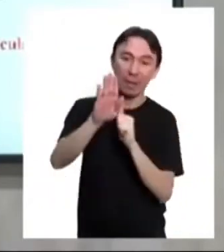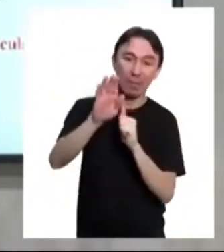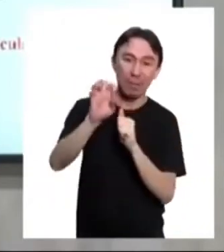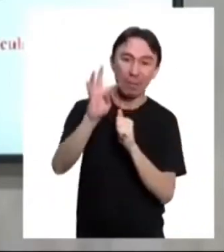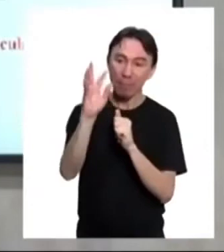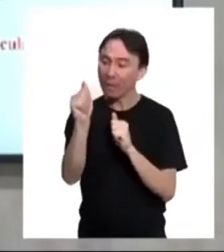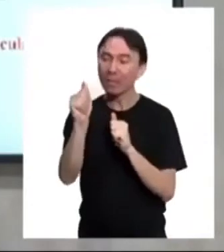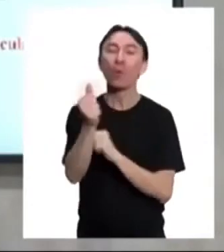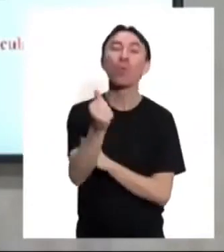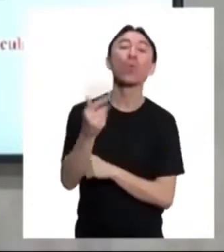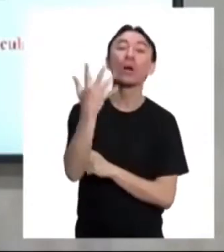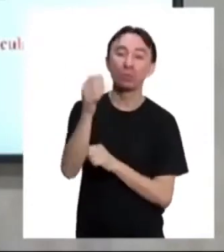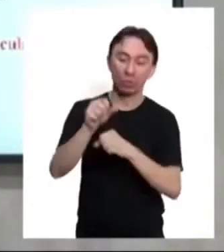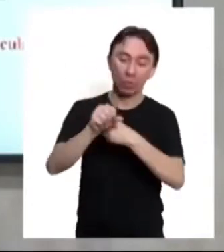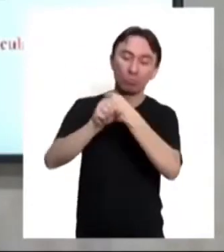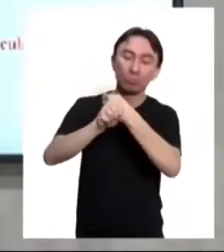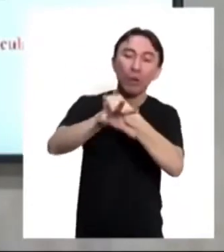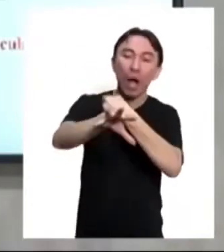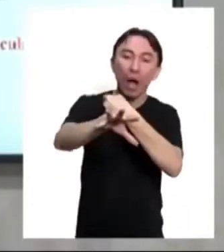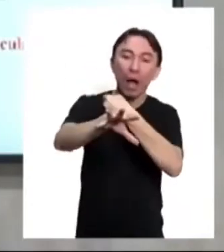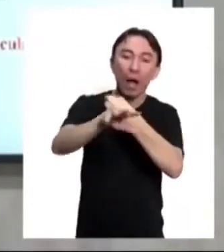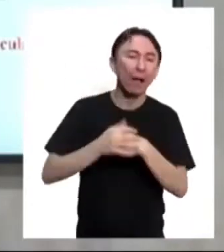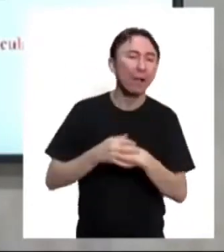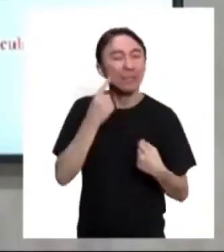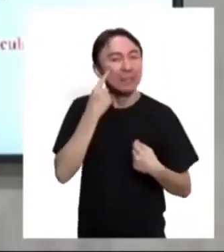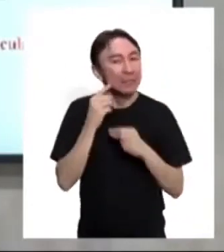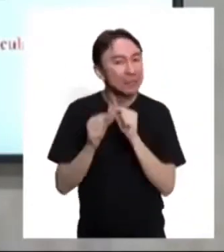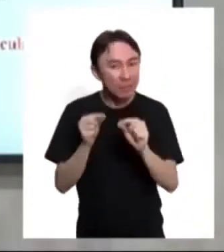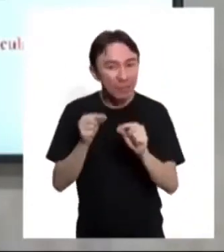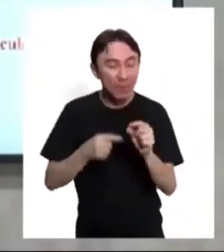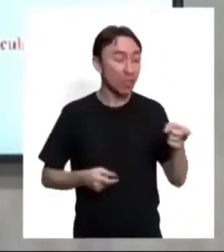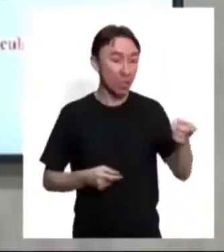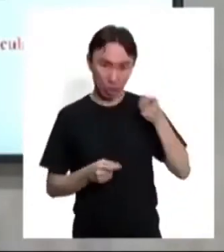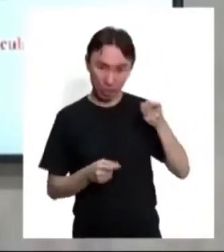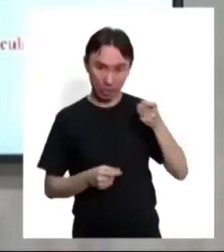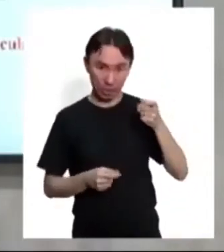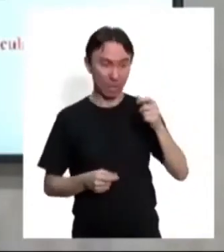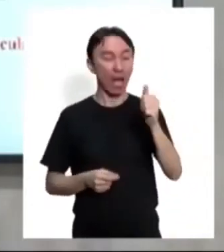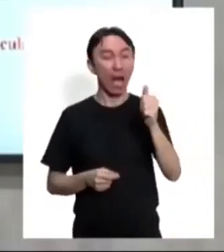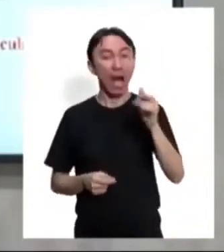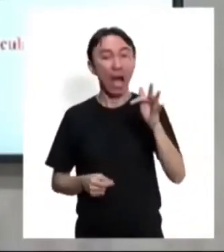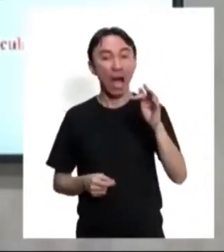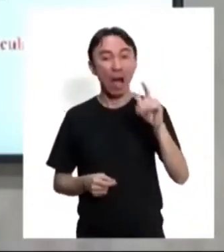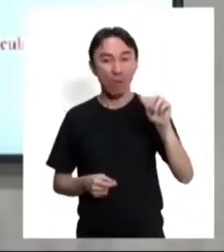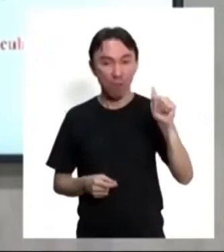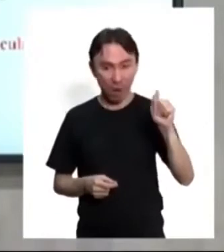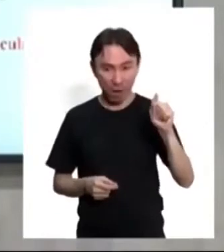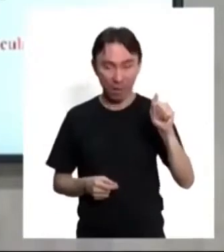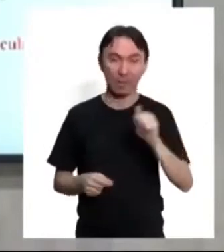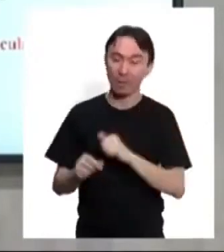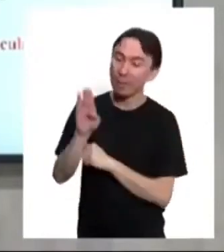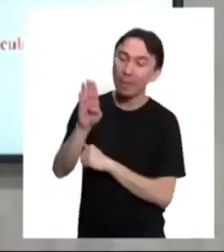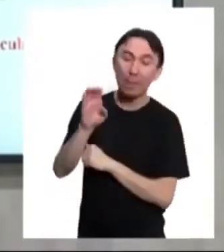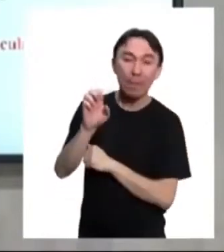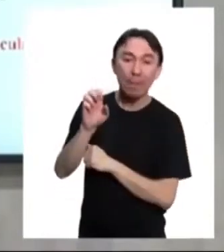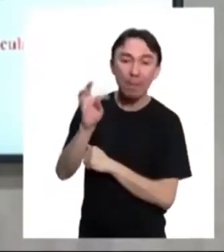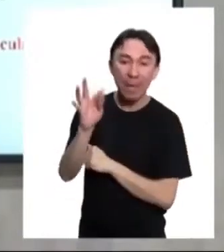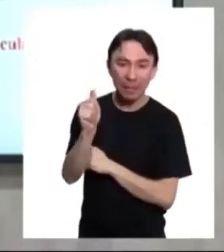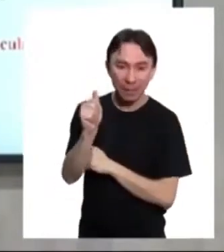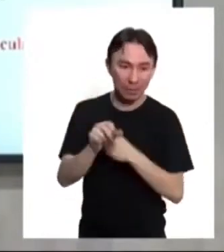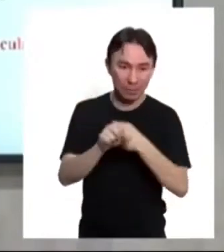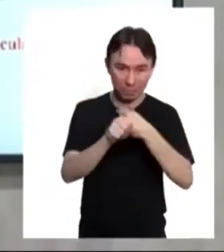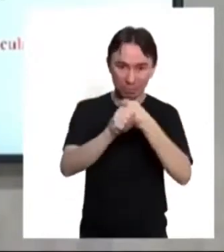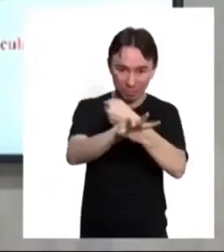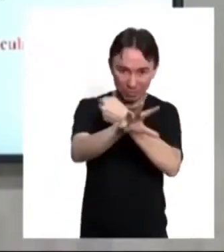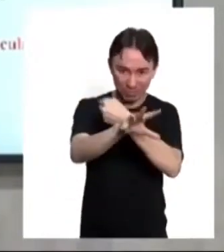de X a quantidade de alfa emitido. Eu chamei de Y a quantidade de beta. E Z é a quantidade de